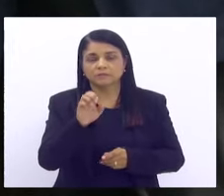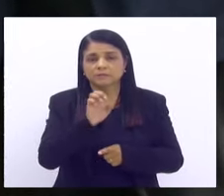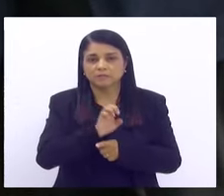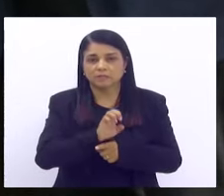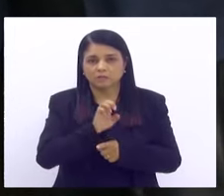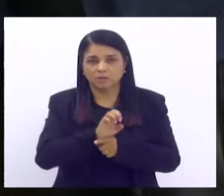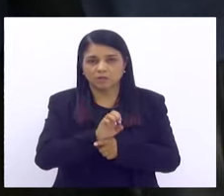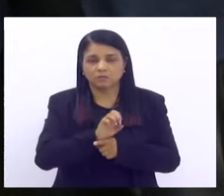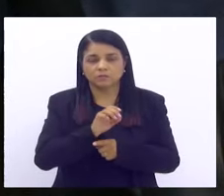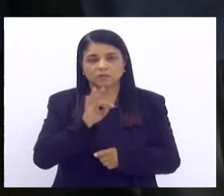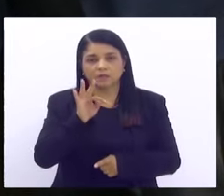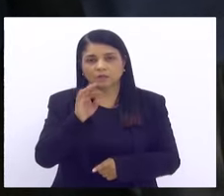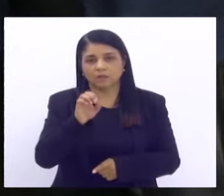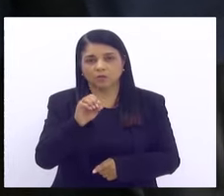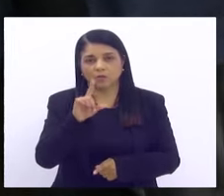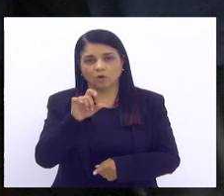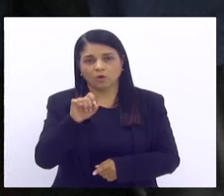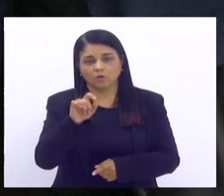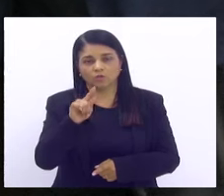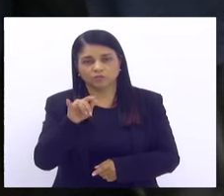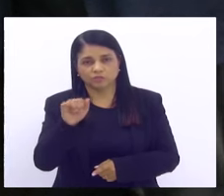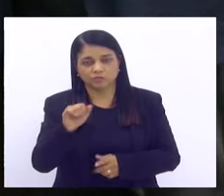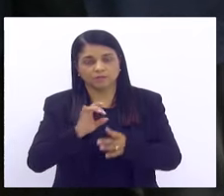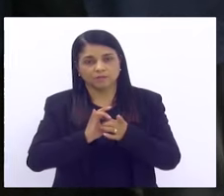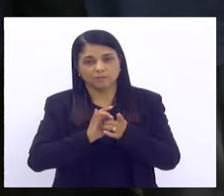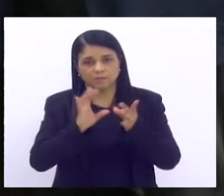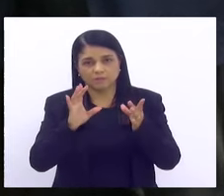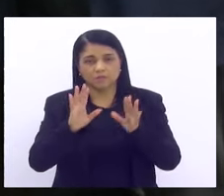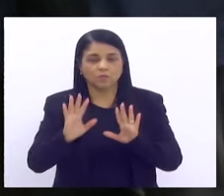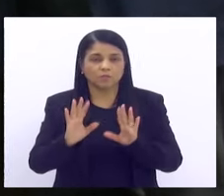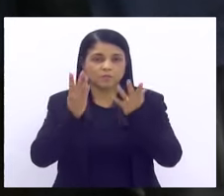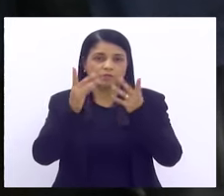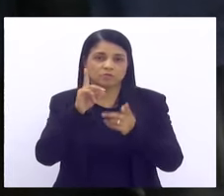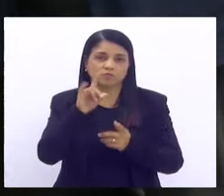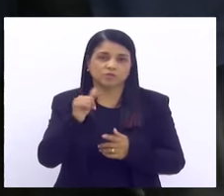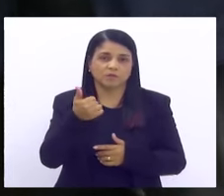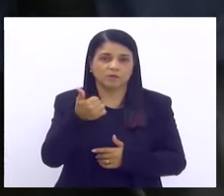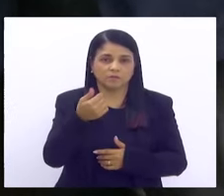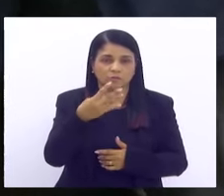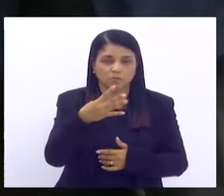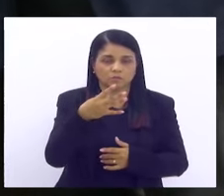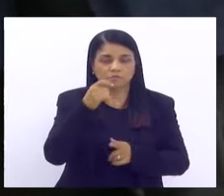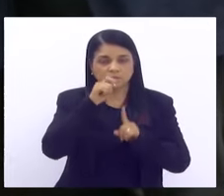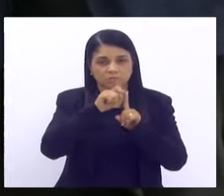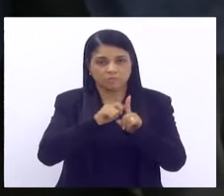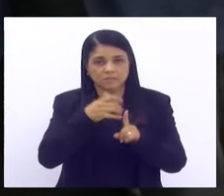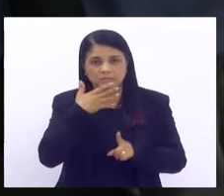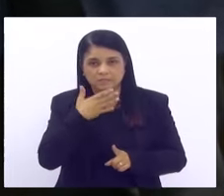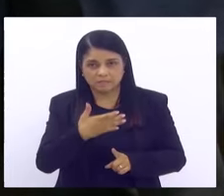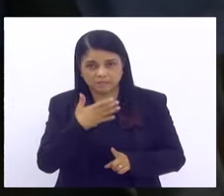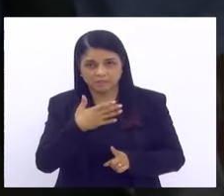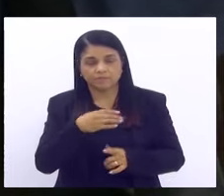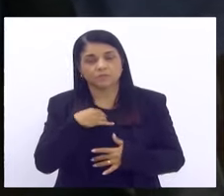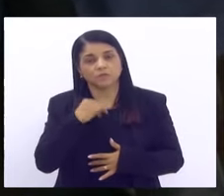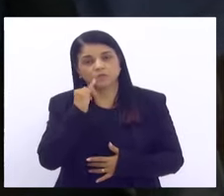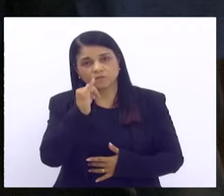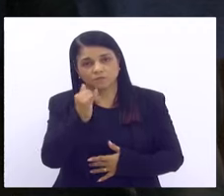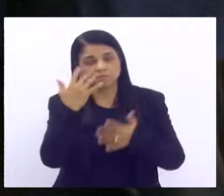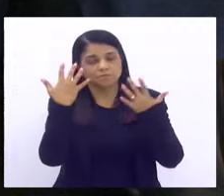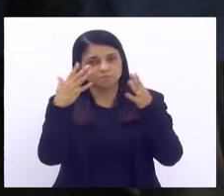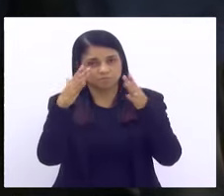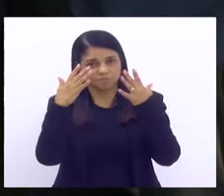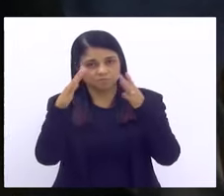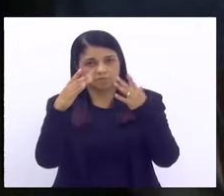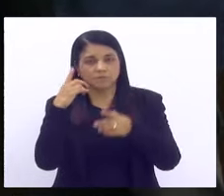Estadual da Teologia da Libertação, a ser comemorado no dia 14 de dezembro. Presidenta, eu quero parabenizar